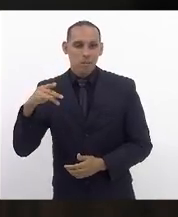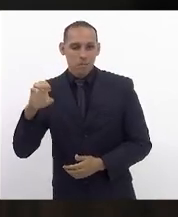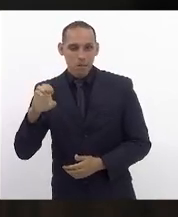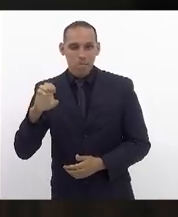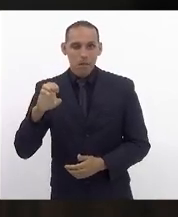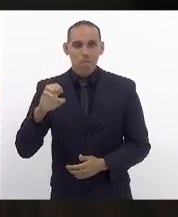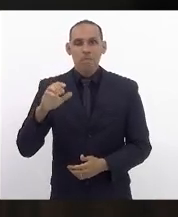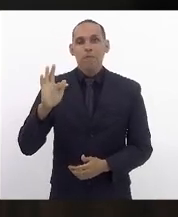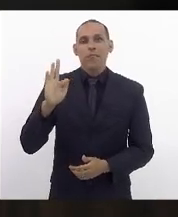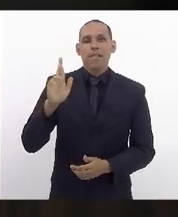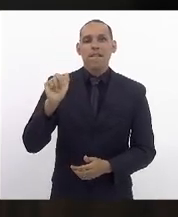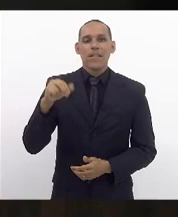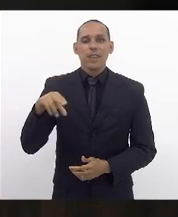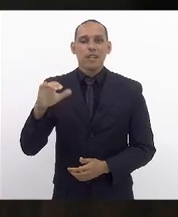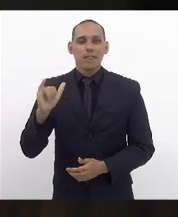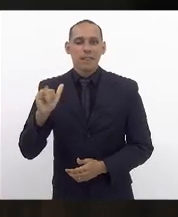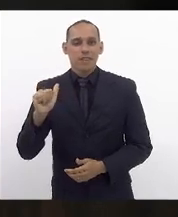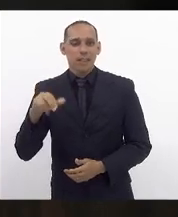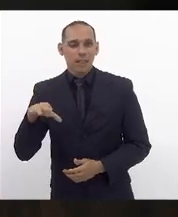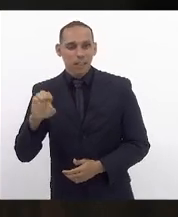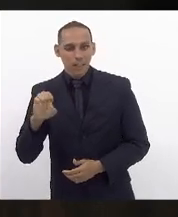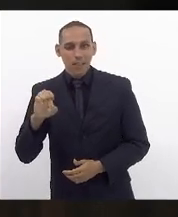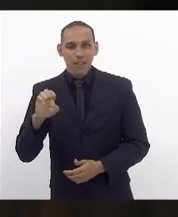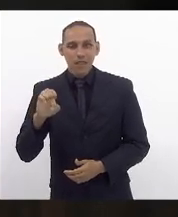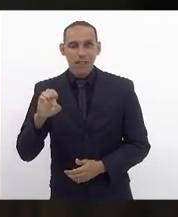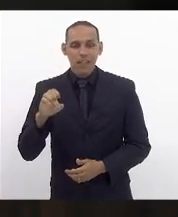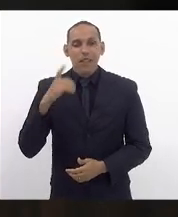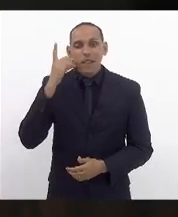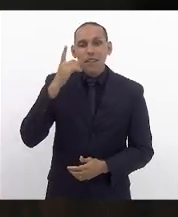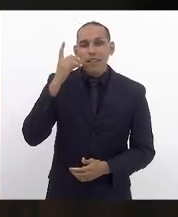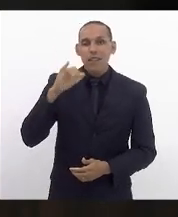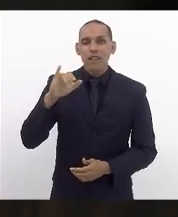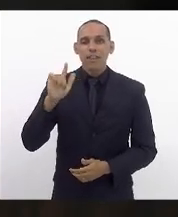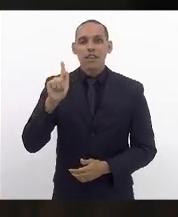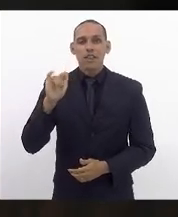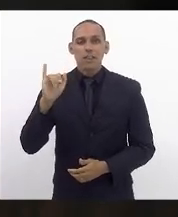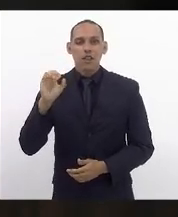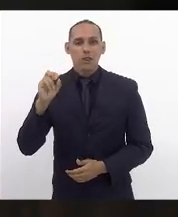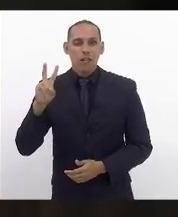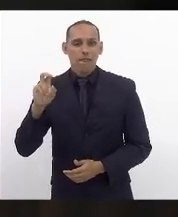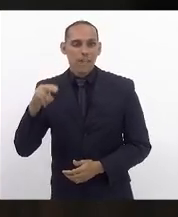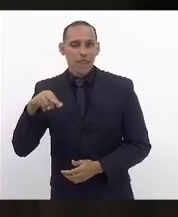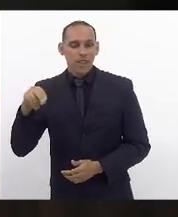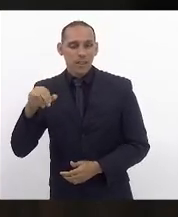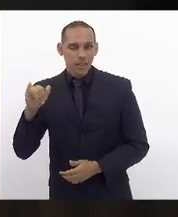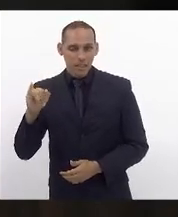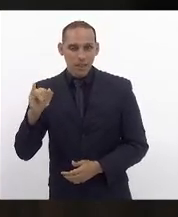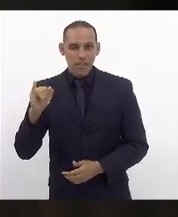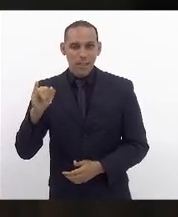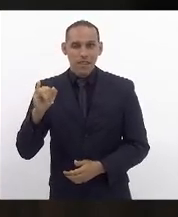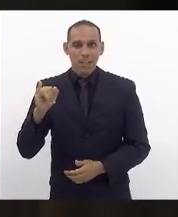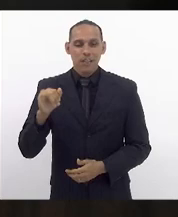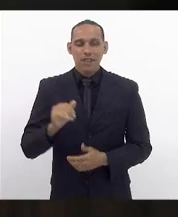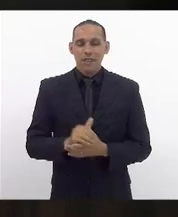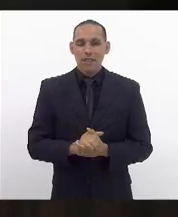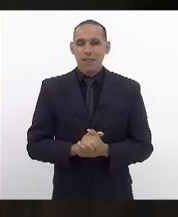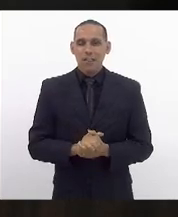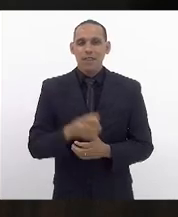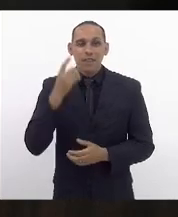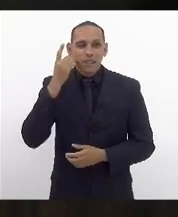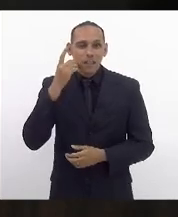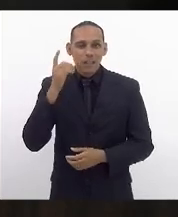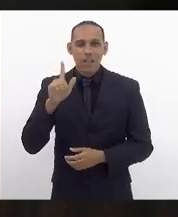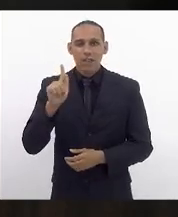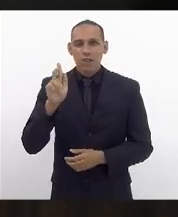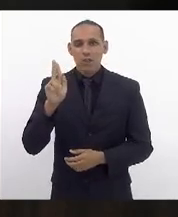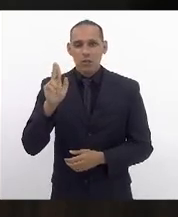Deputada Franciane Mota. Deputada Franciane Mota. Deputado Giovanni Ratinho. Deputado Giovanni Ratinho. Deputado